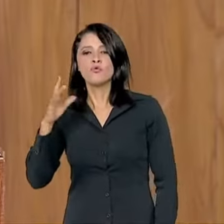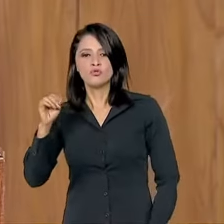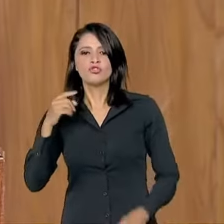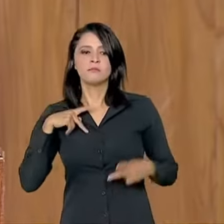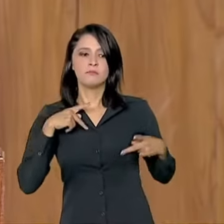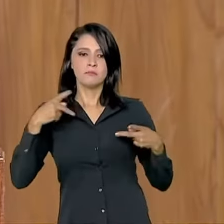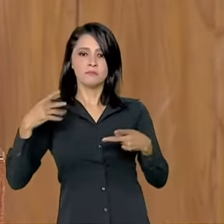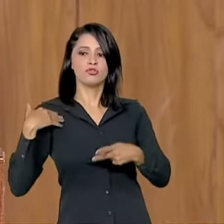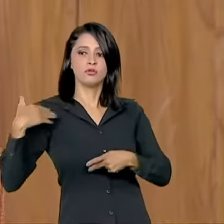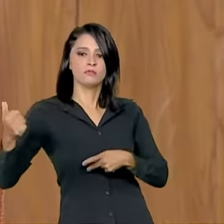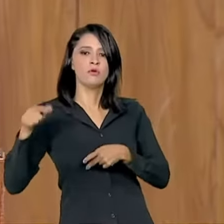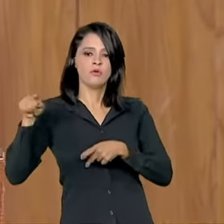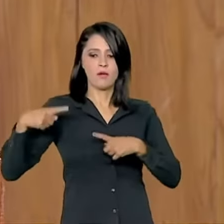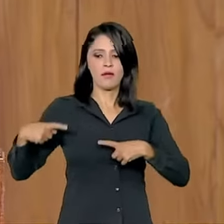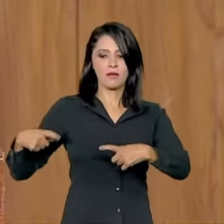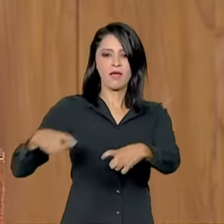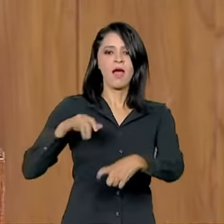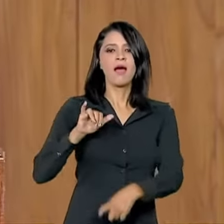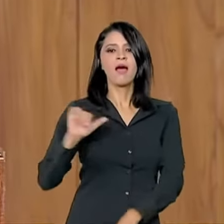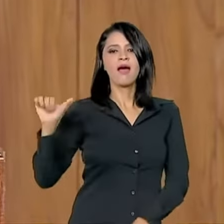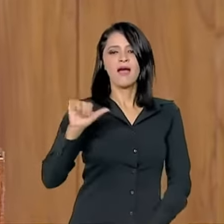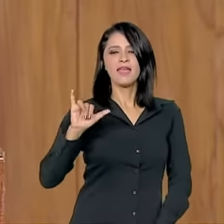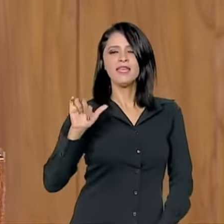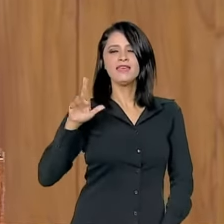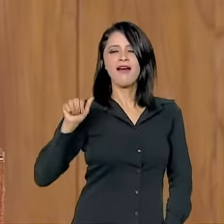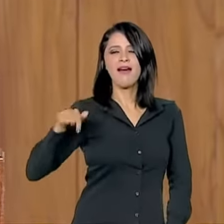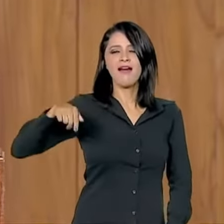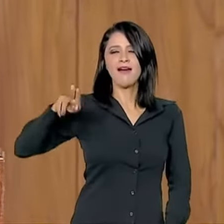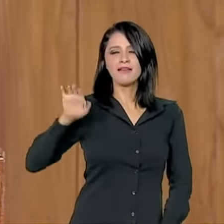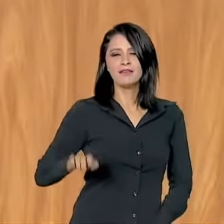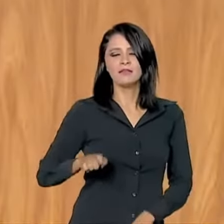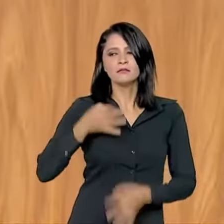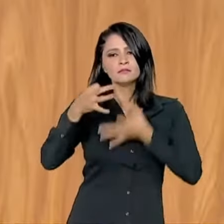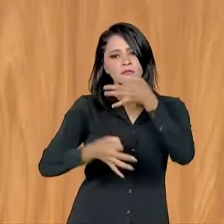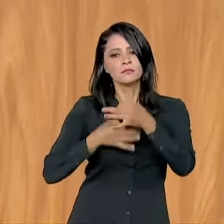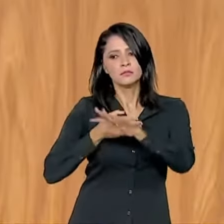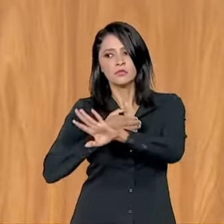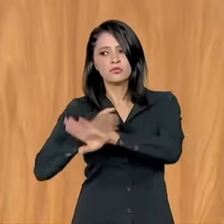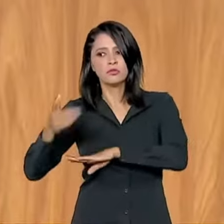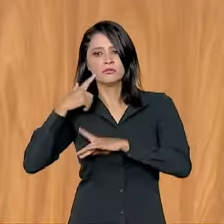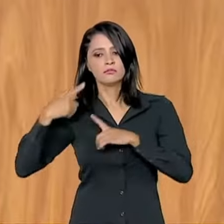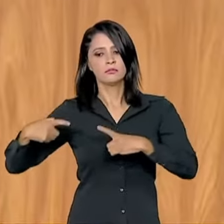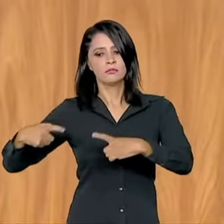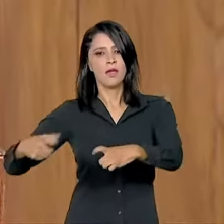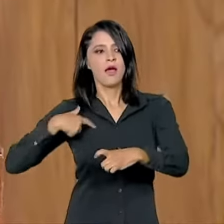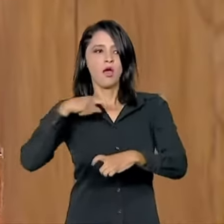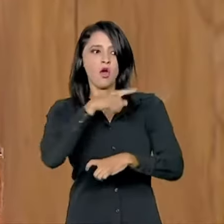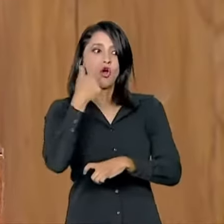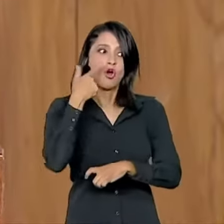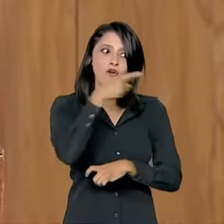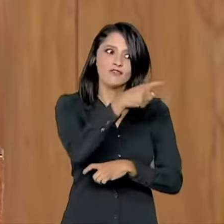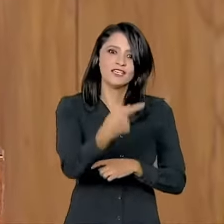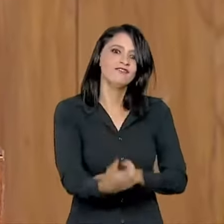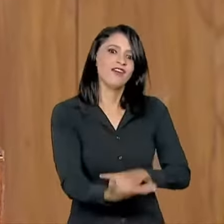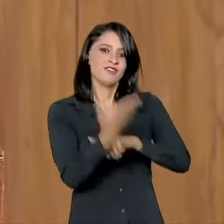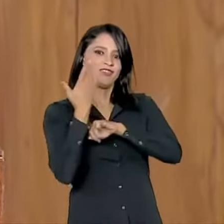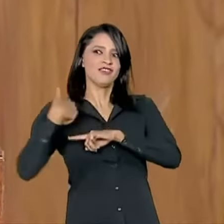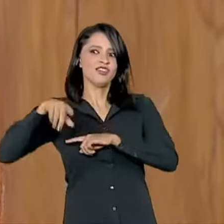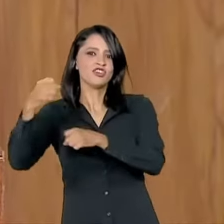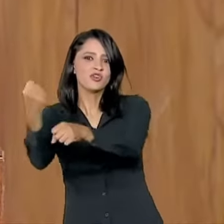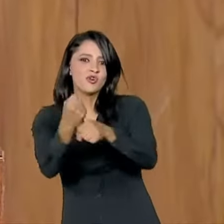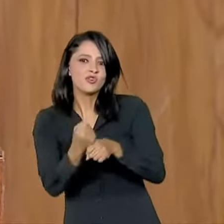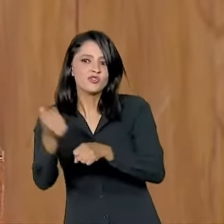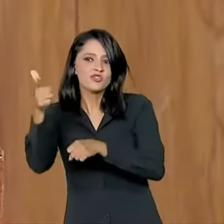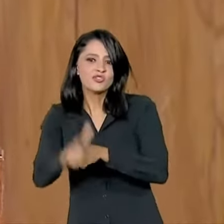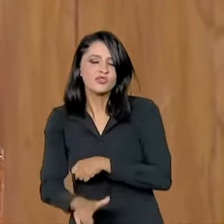participar da guerra do Iraque, e o argumento na época é que se a gente participasse da guerra do Iraque, a gente iria ajudar na reconstrução.